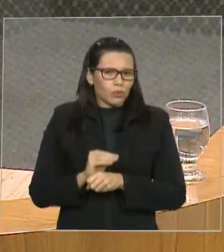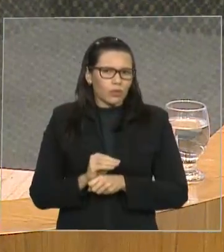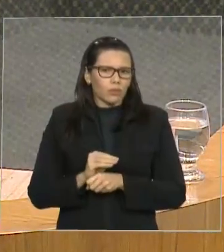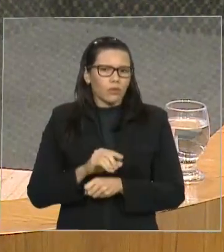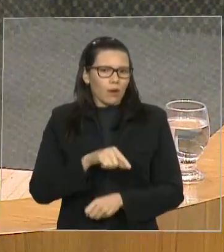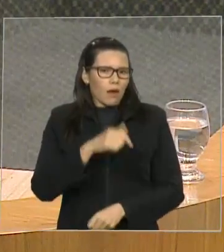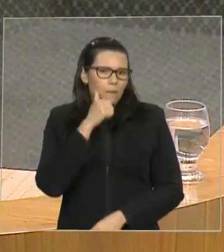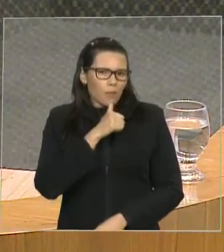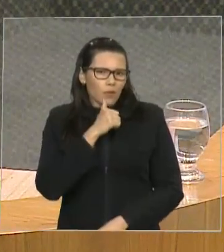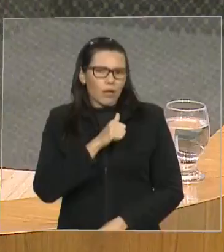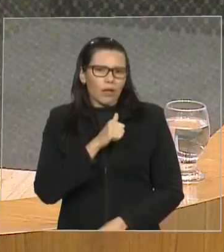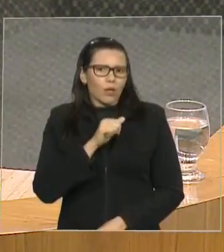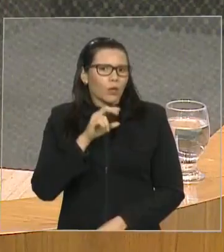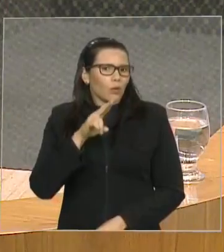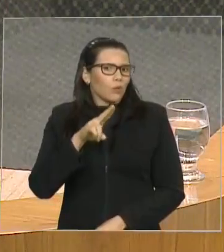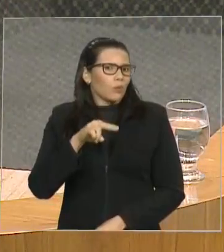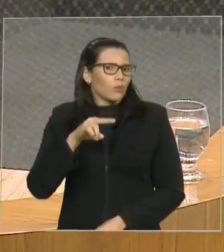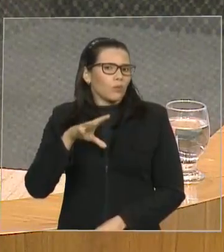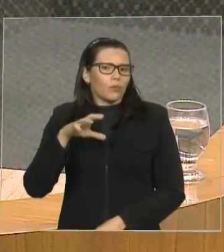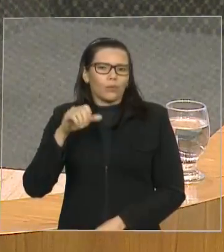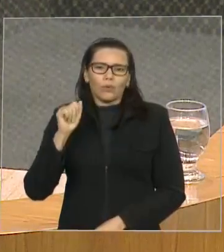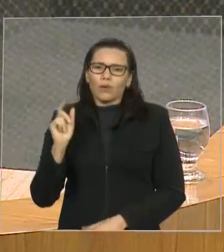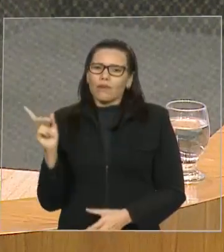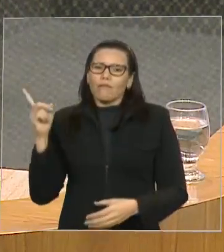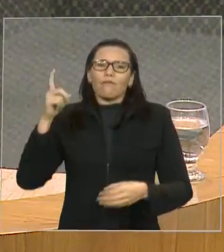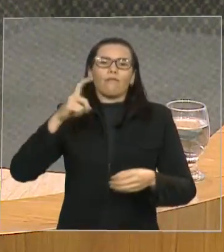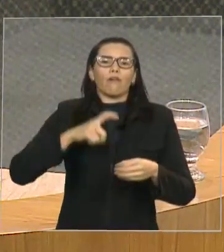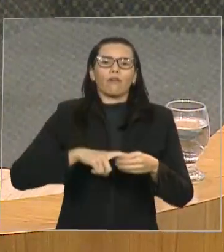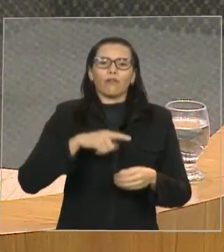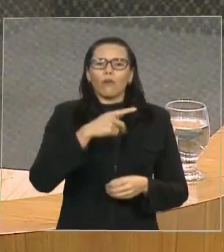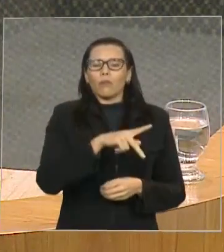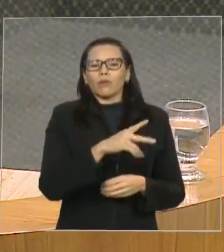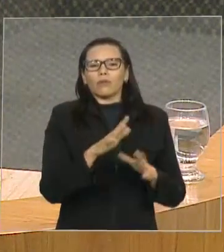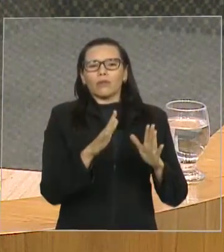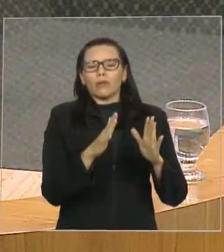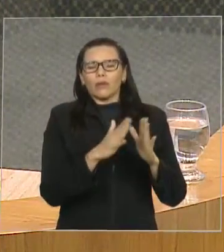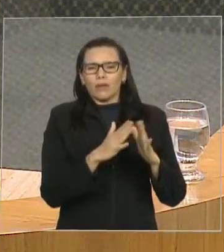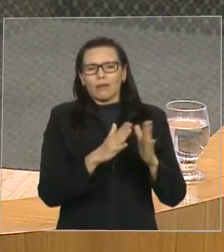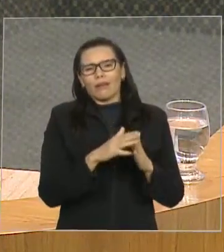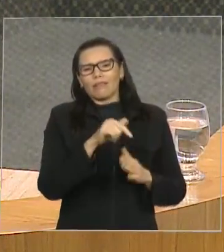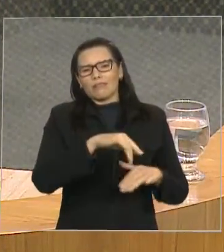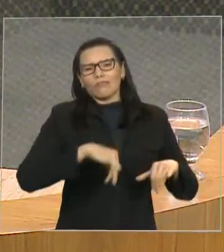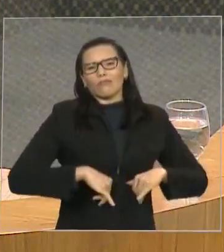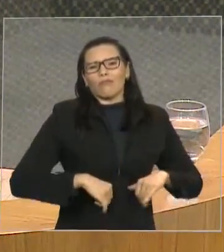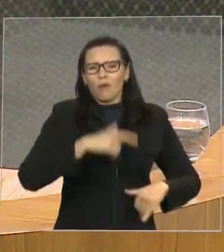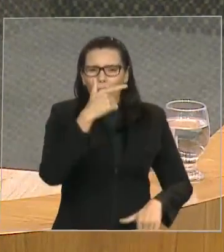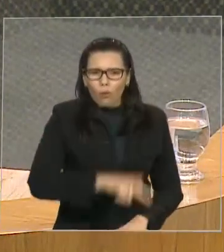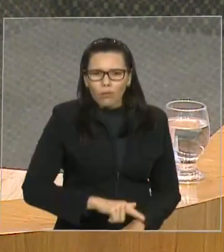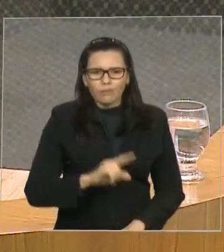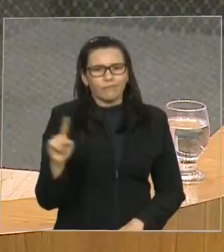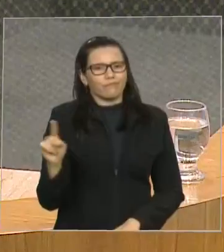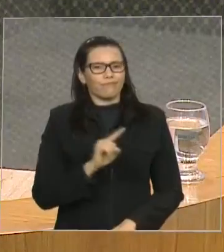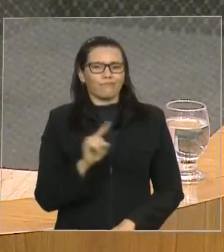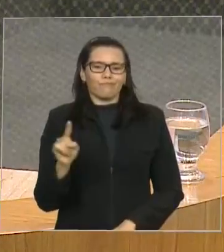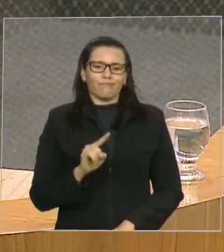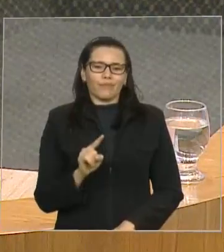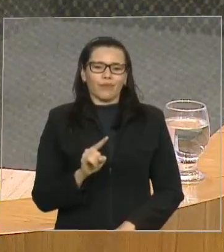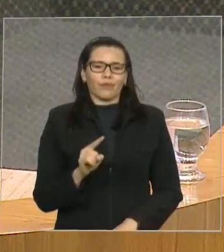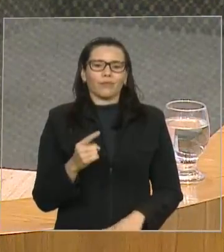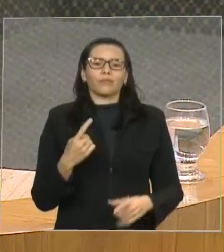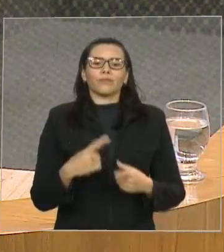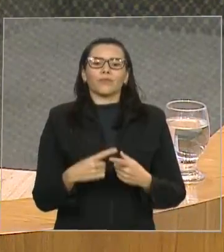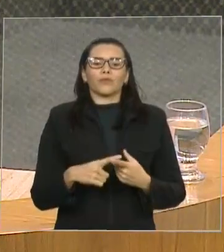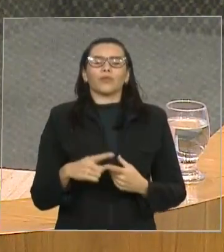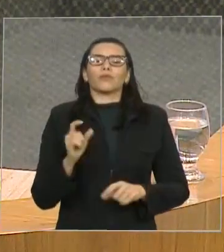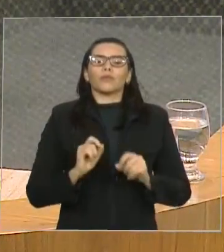voltaram a sofrer a violência e a gente não conseguiu prender o agressor. Porque o agressor, a intenção